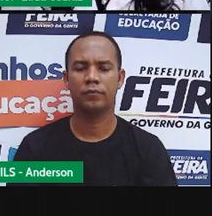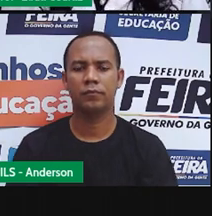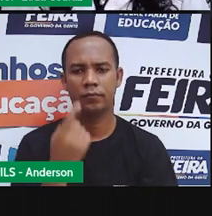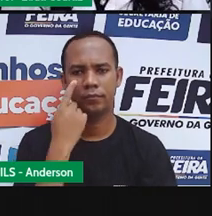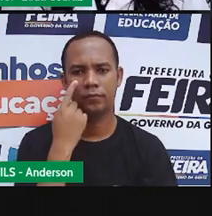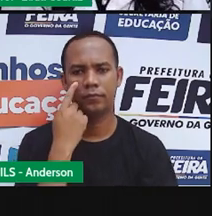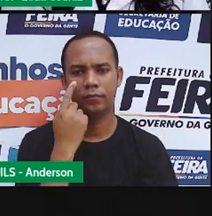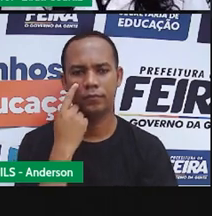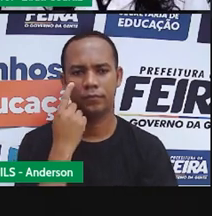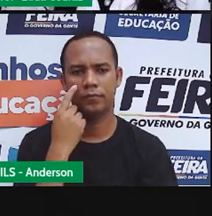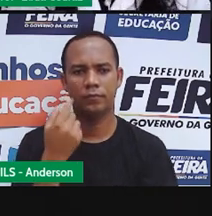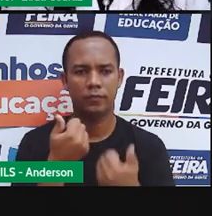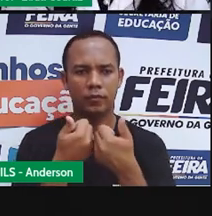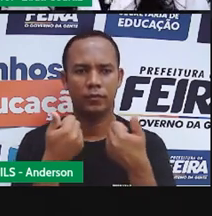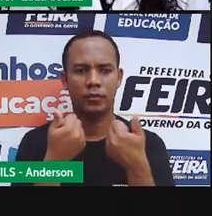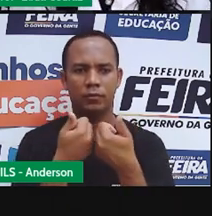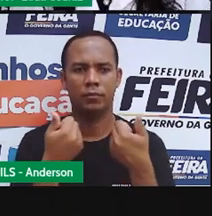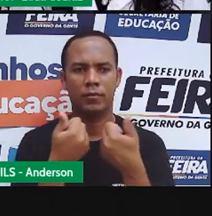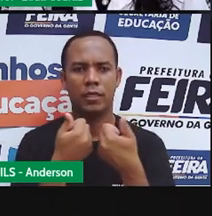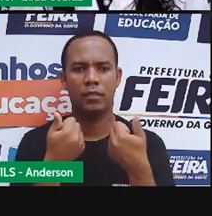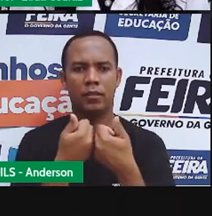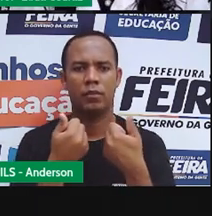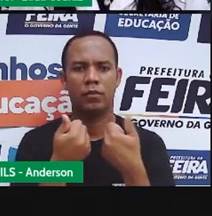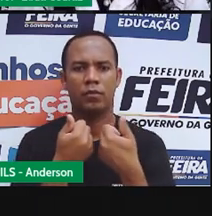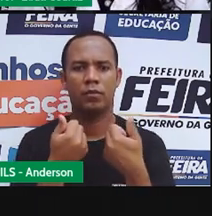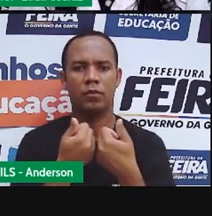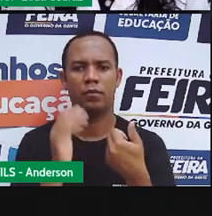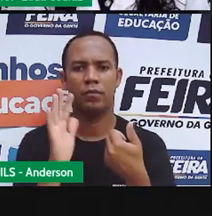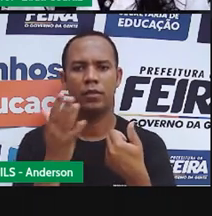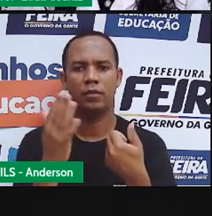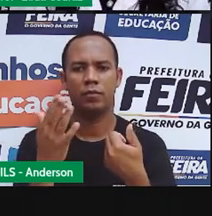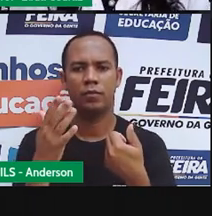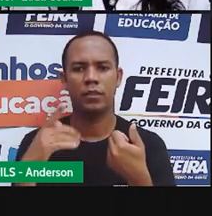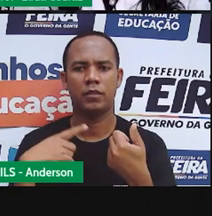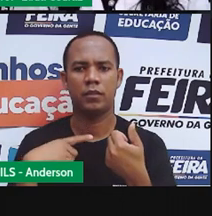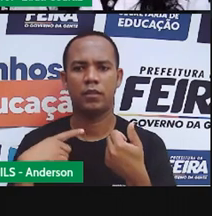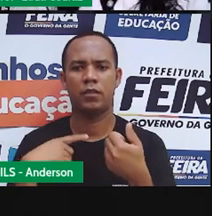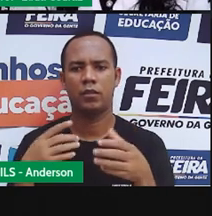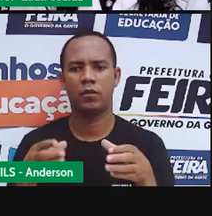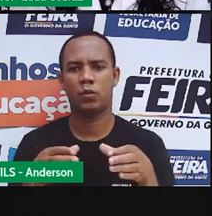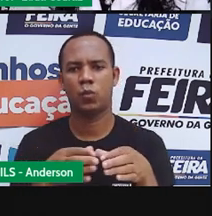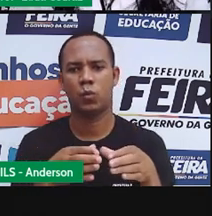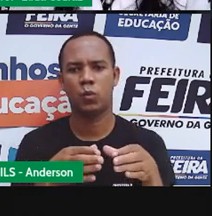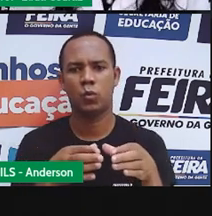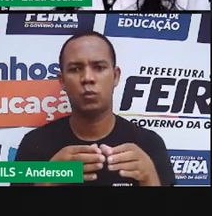Aqui pertinho de nós, mais ou menos uns 120 quilômetros,